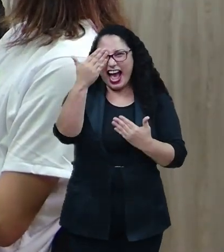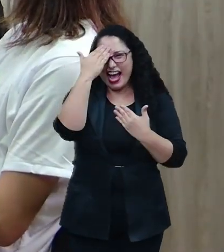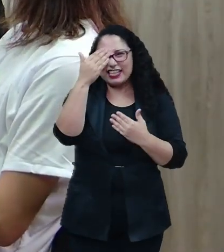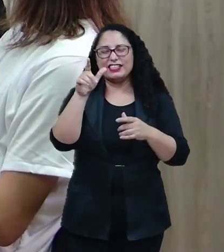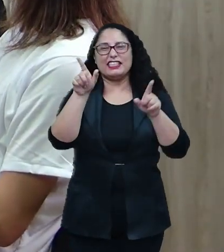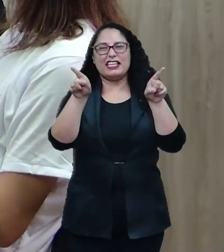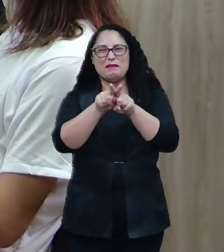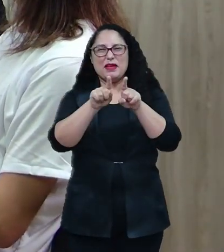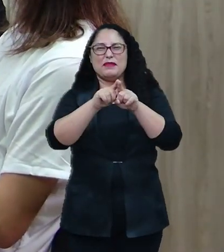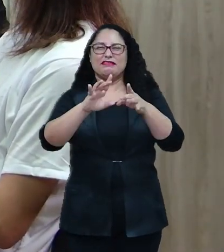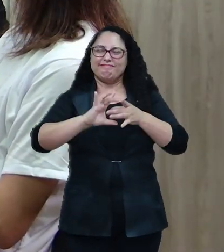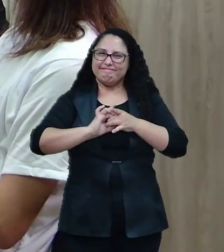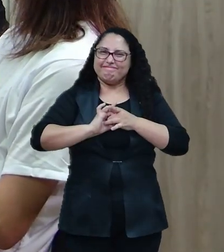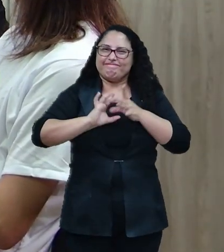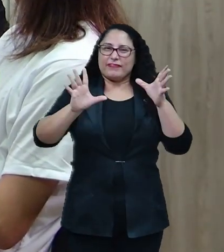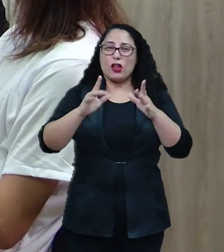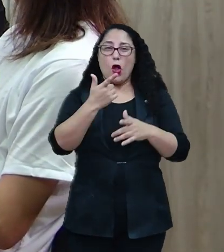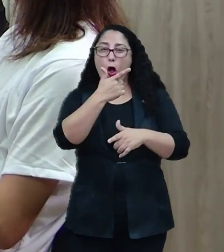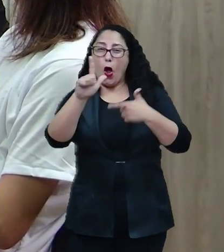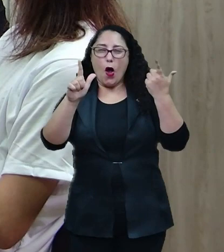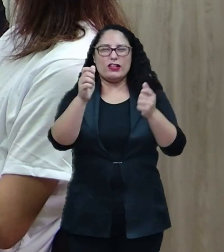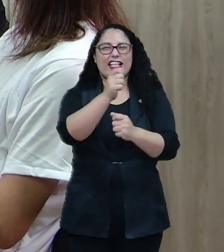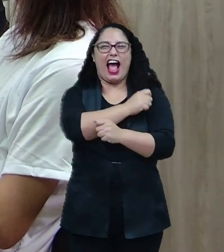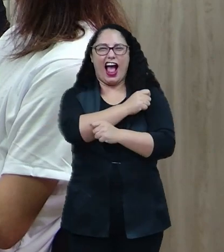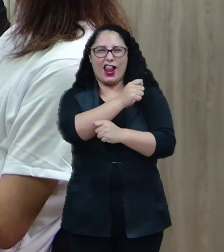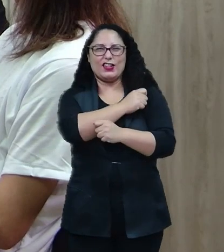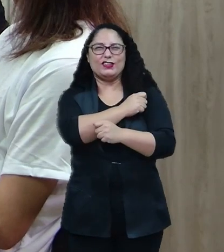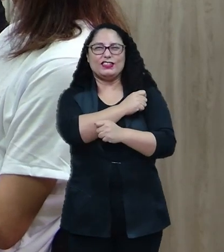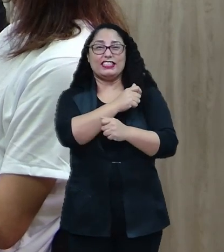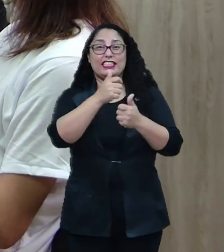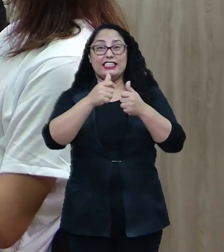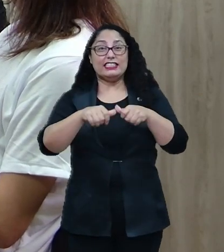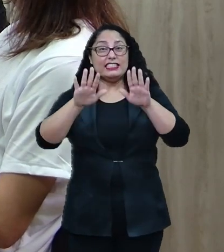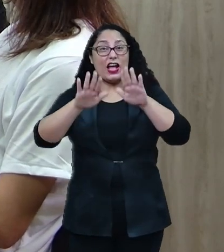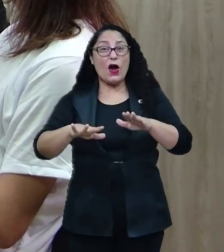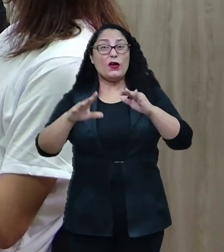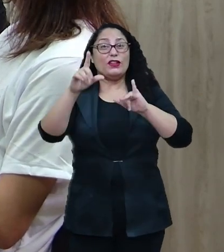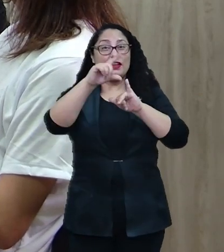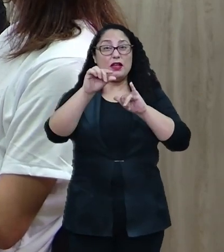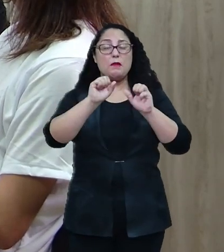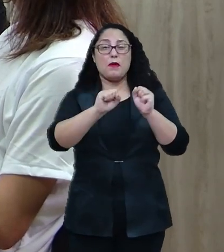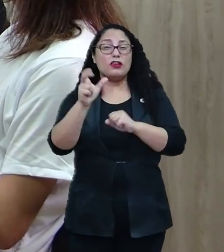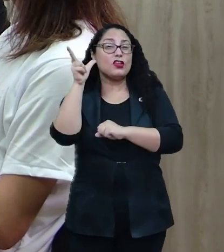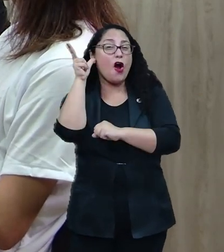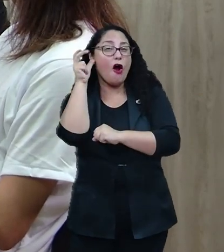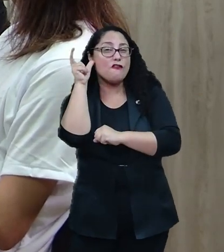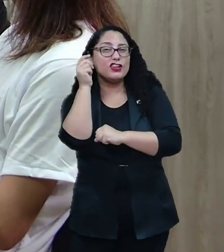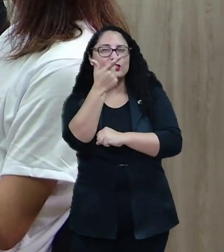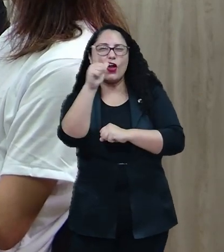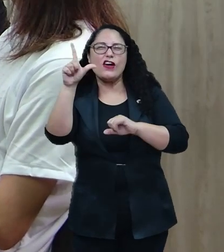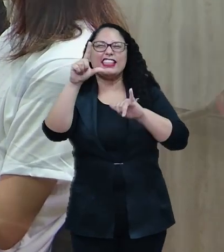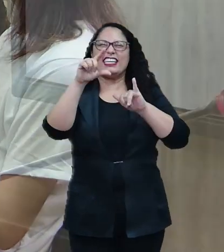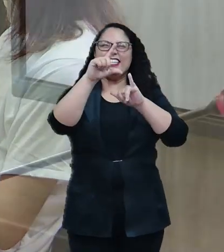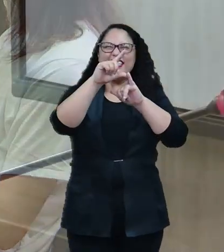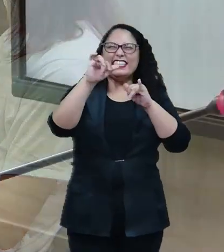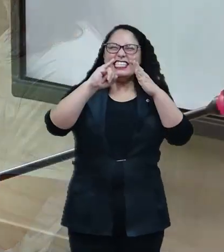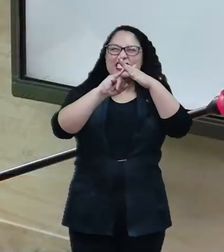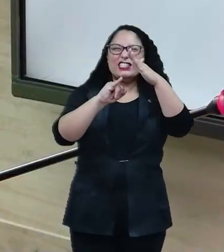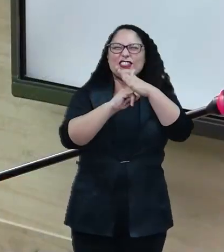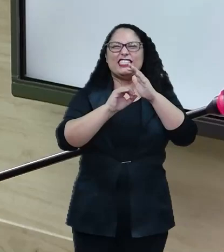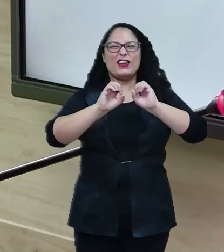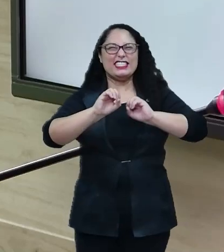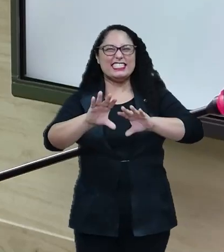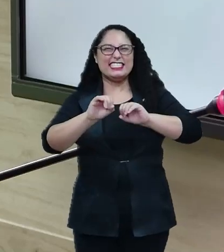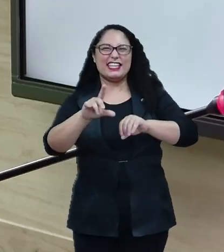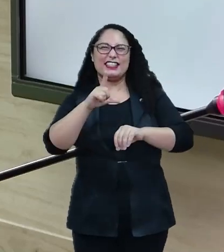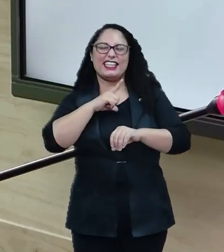pela disposição, né? Espero que outros estudantes que estão aqui do IFB, que também possam nos ouvir de outras instituições de ensino,